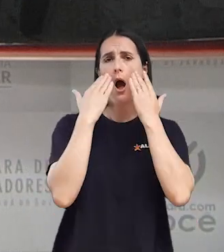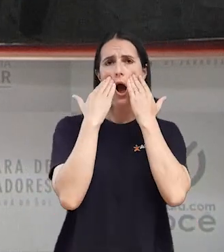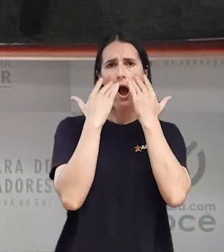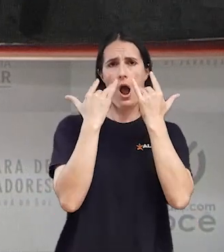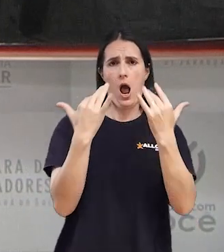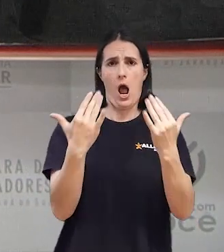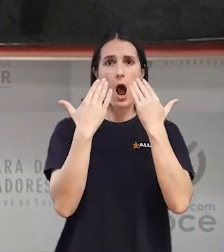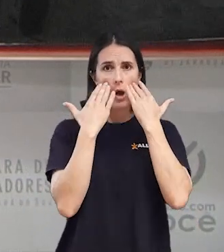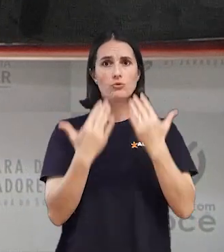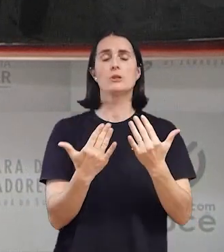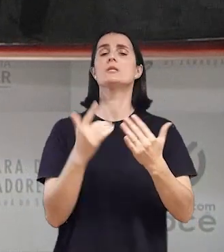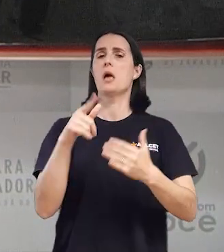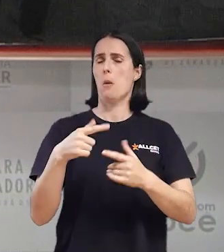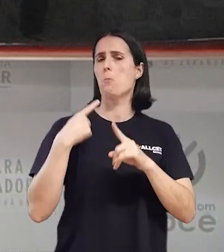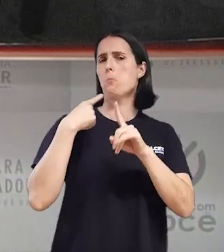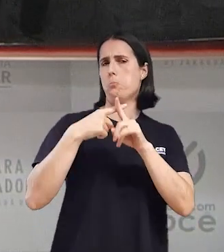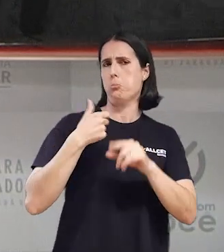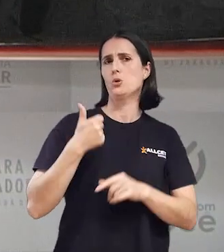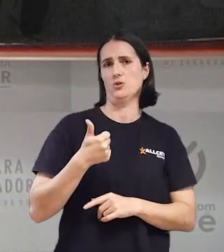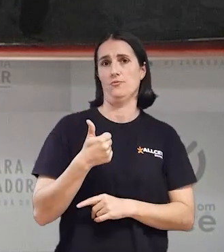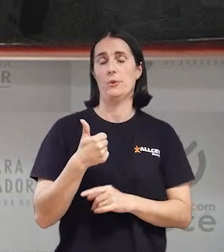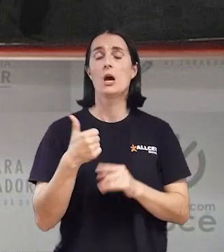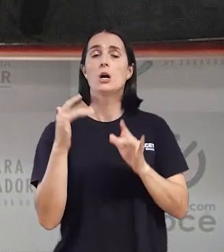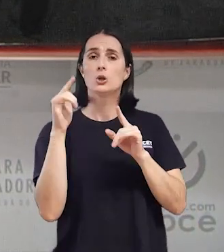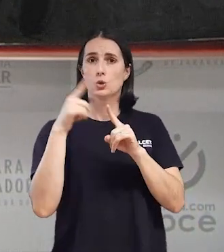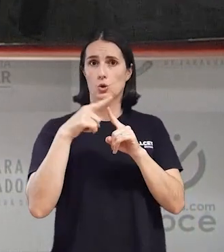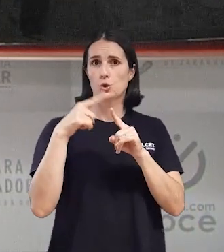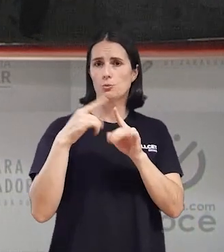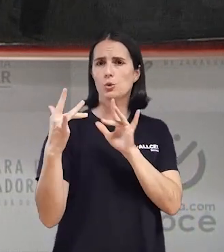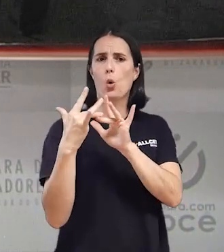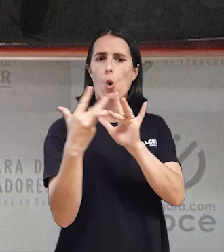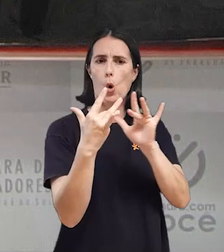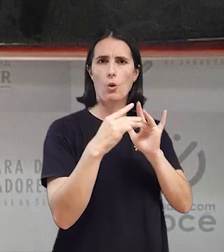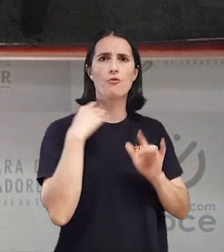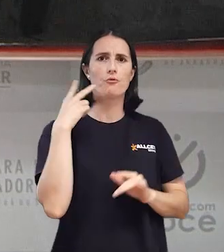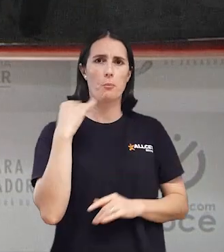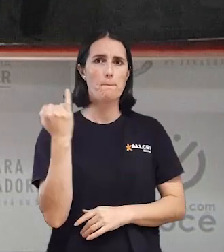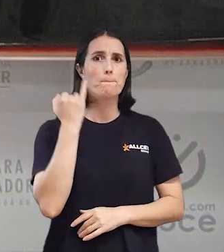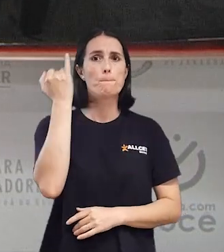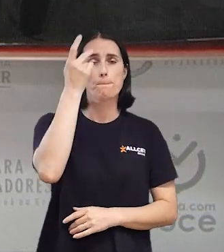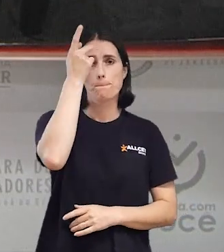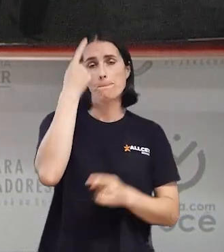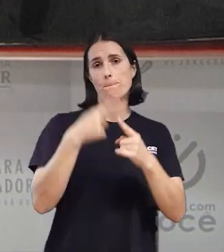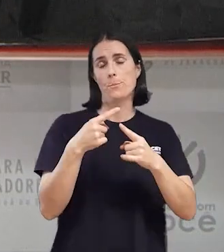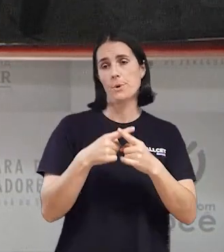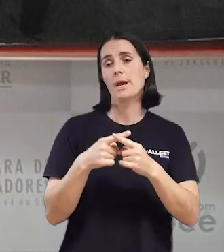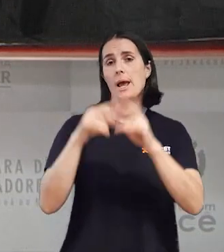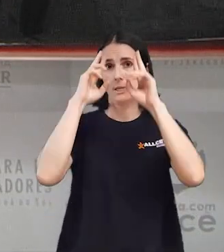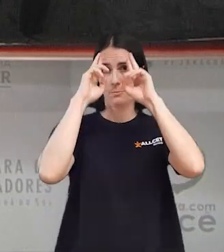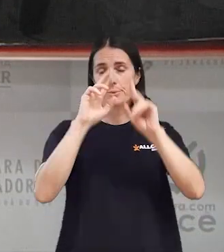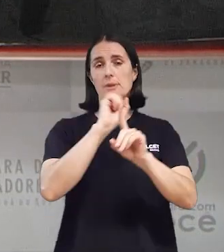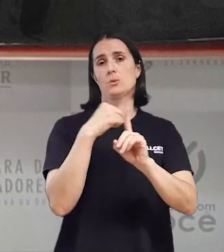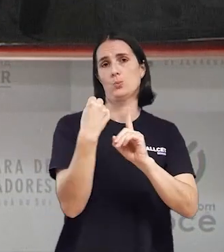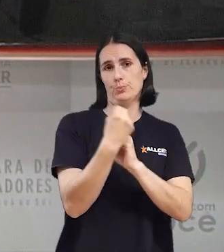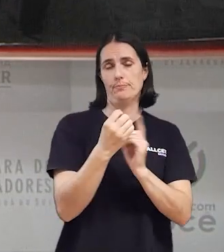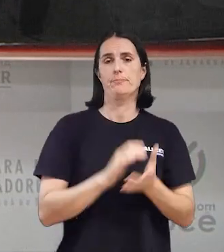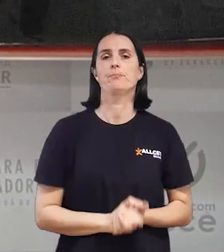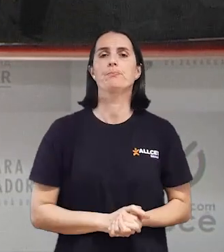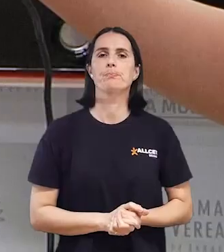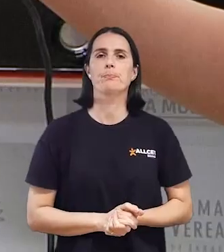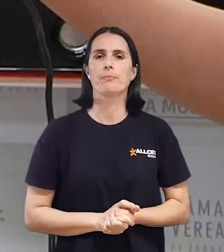positiva e que esse tipo de aproximação com os vereadores serve também como uma aproximação com as demandas da